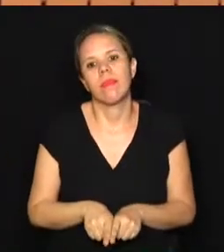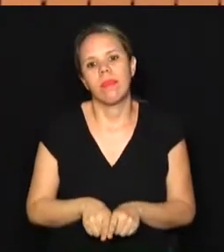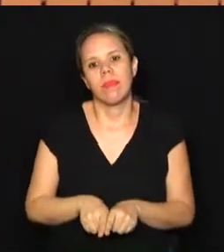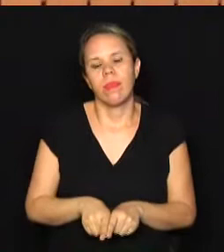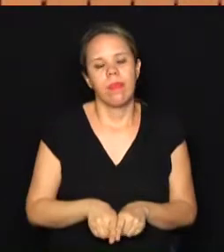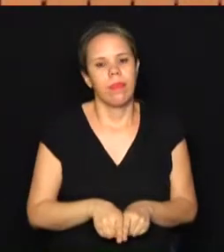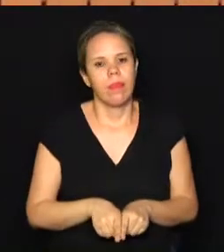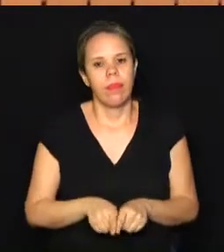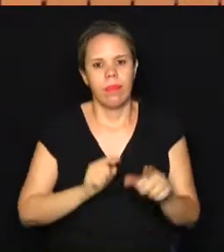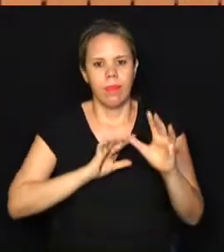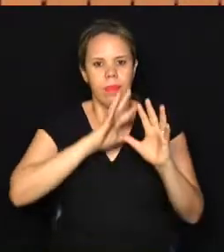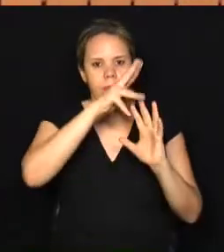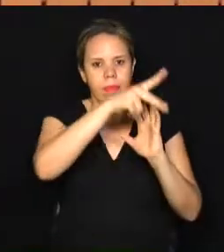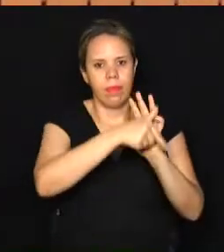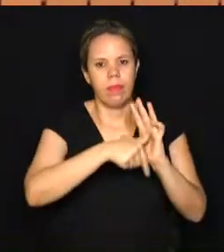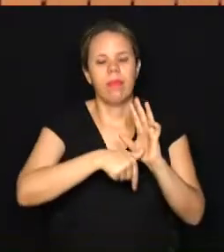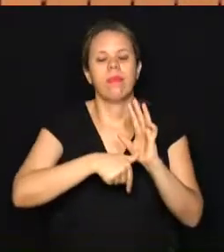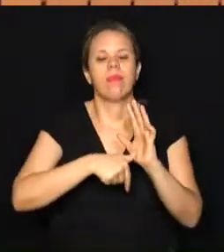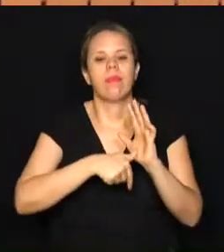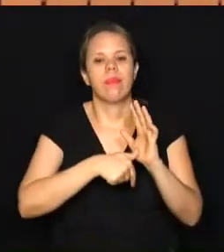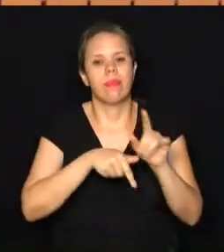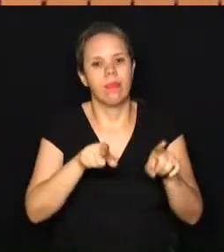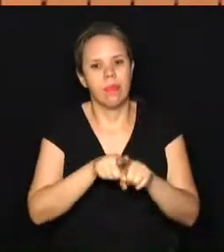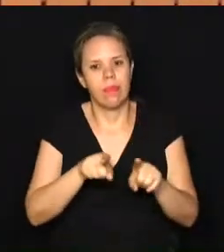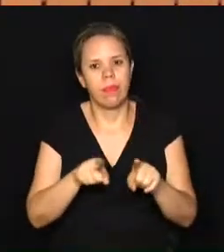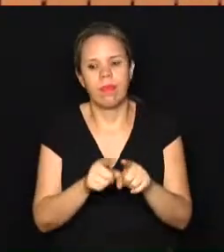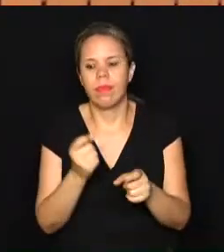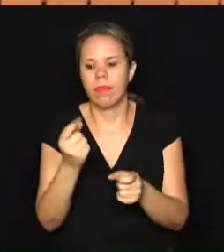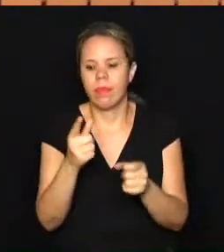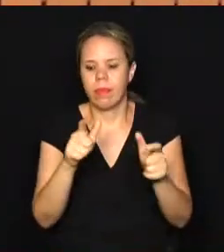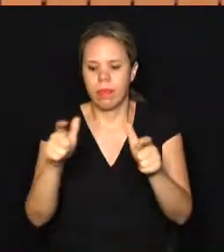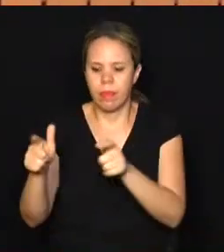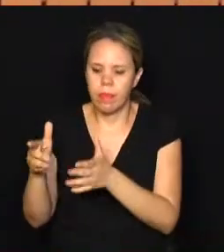no meio ambiente, né, na supressão de fragmentos,